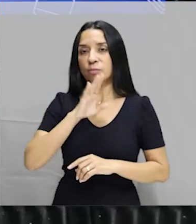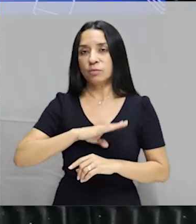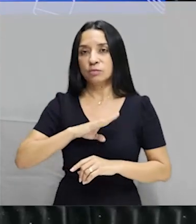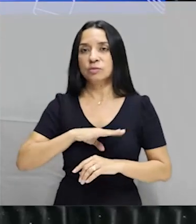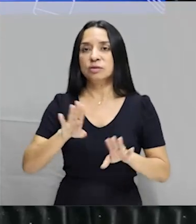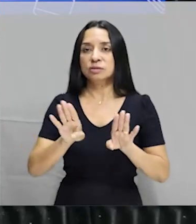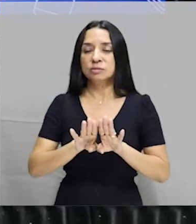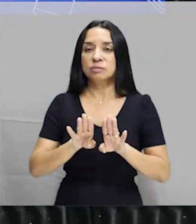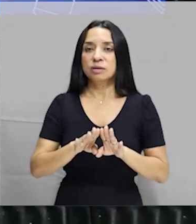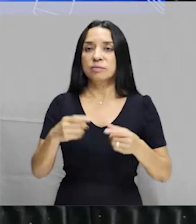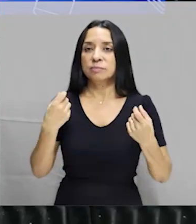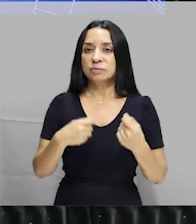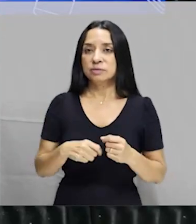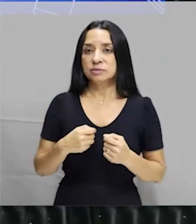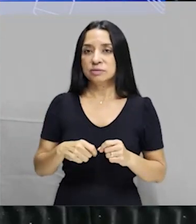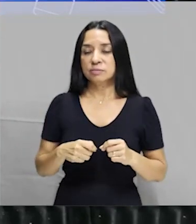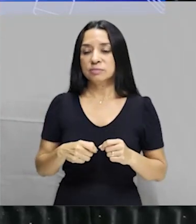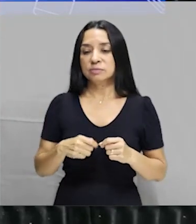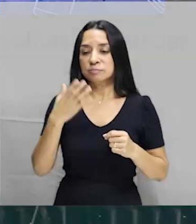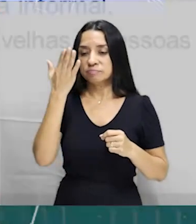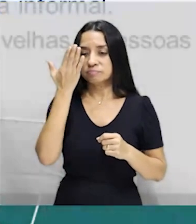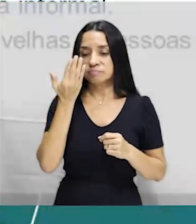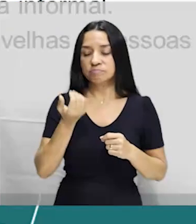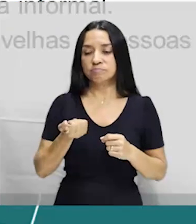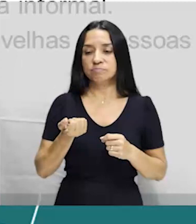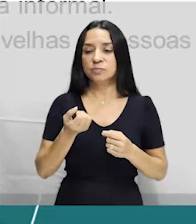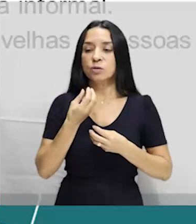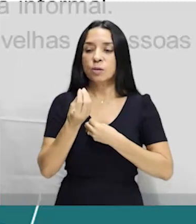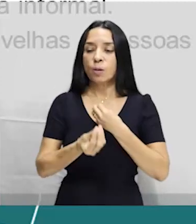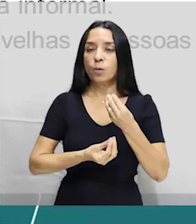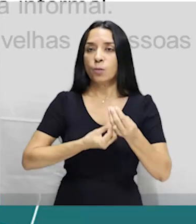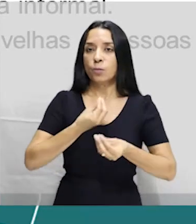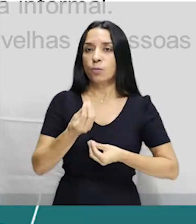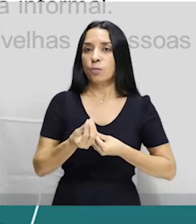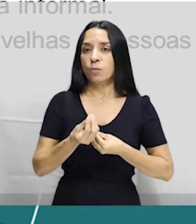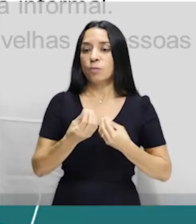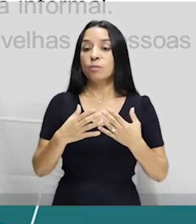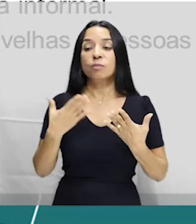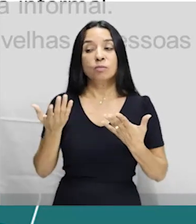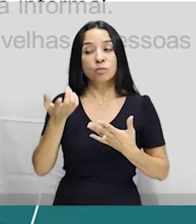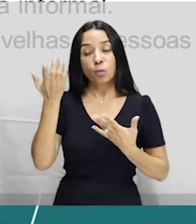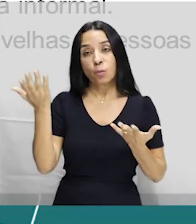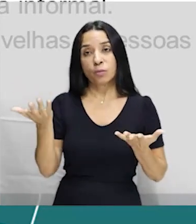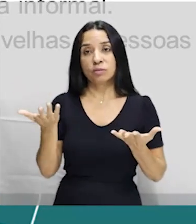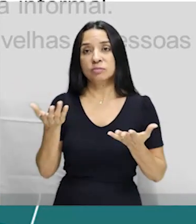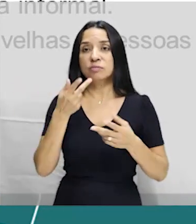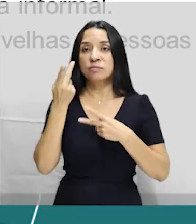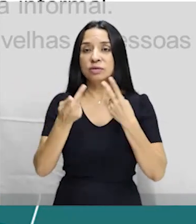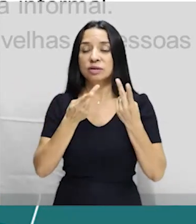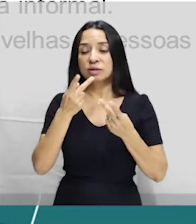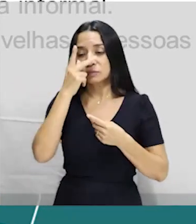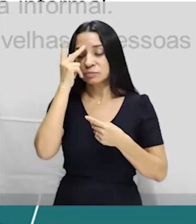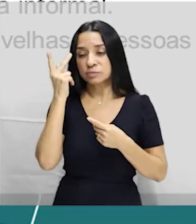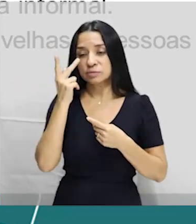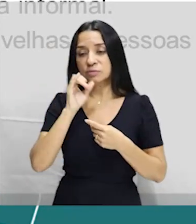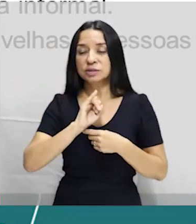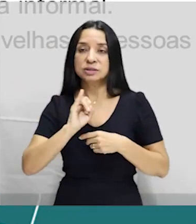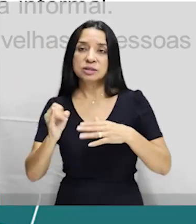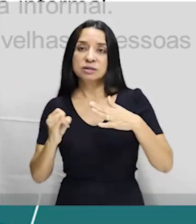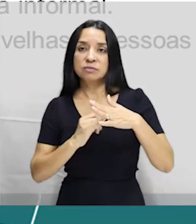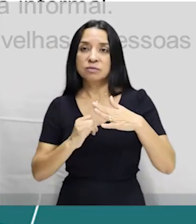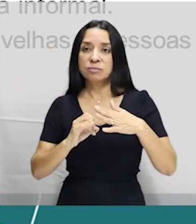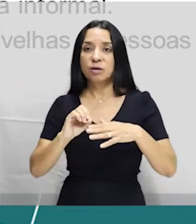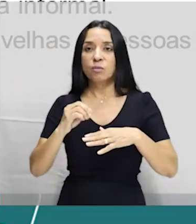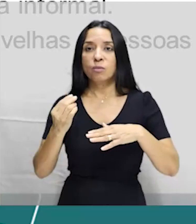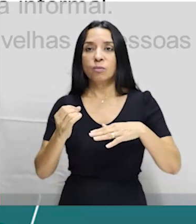nós precisamos saber como e quando falar com as pessoas, se de maneira formal ou de maneira